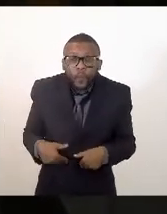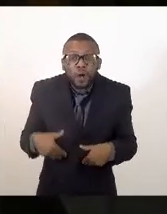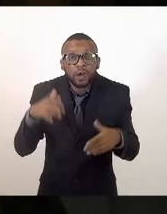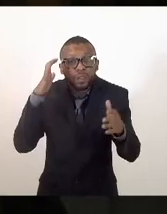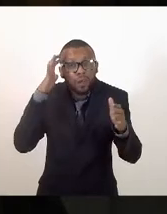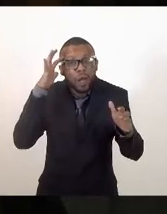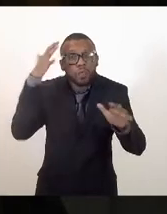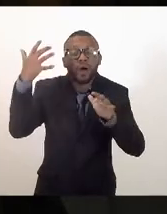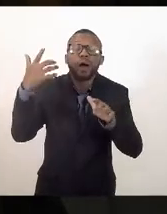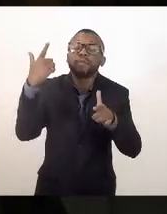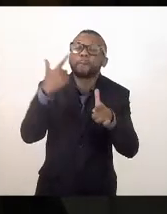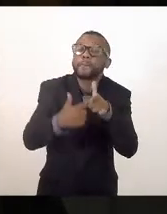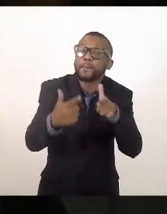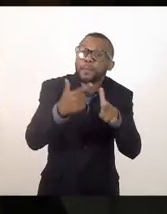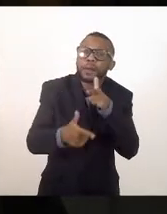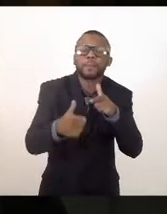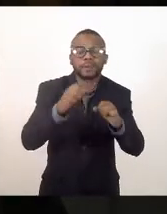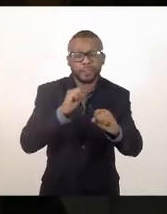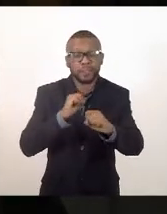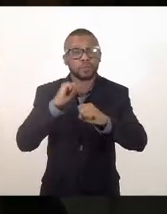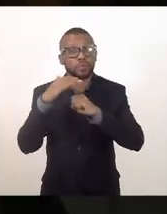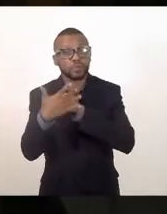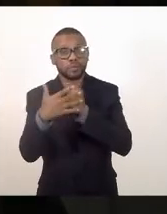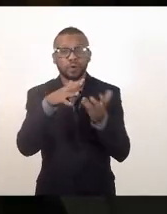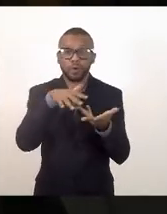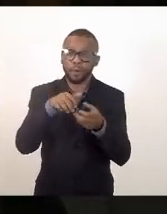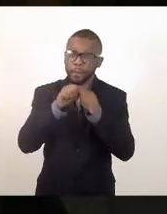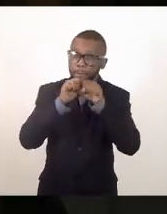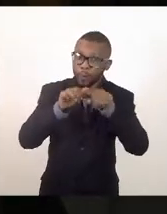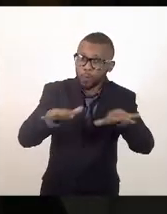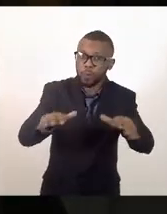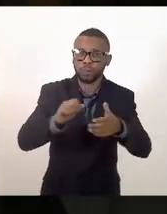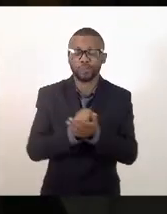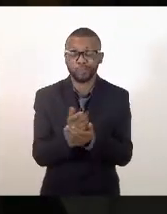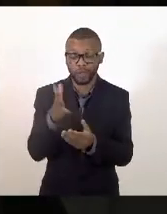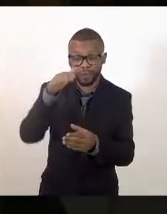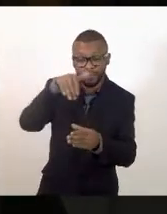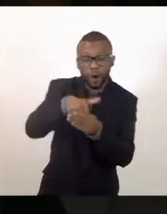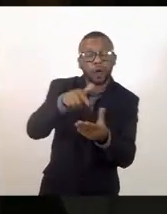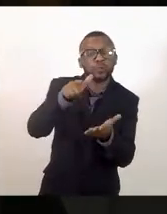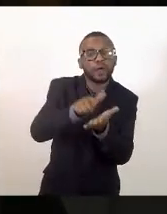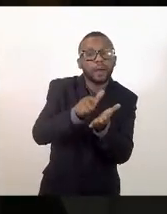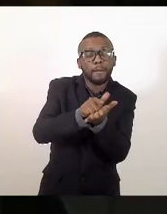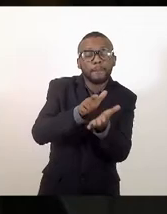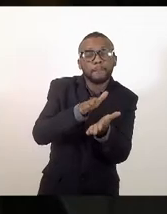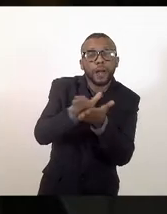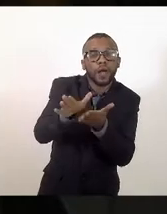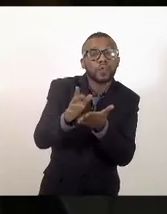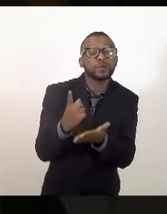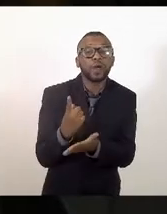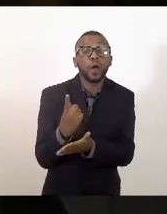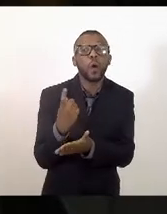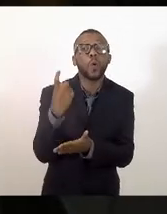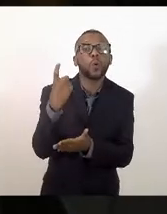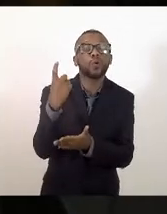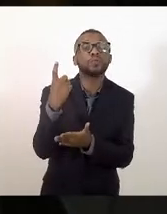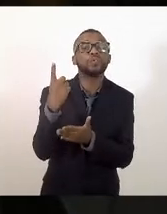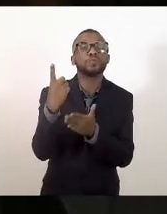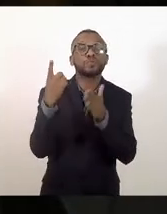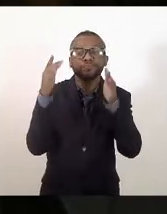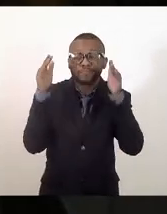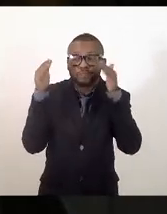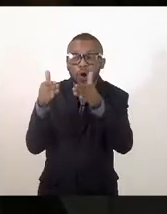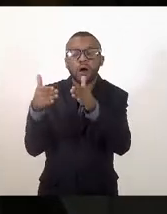resolve pandemia de Covid. Voto impresso é única e exclusivamente